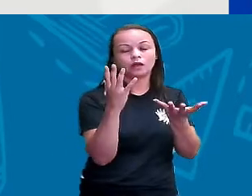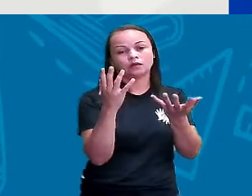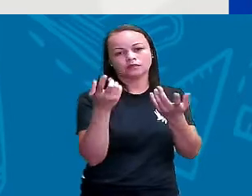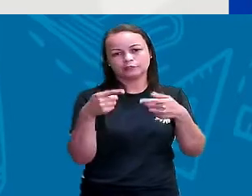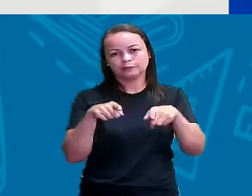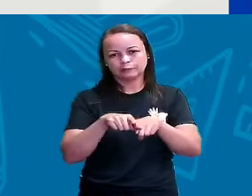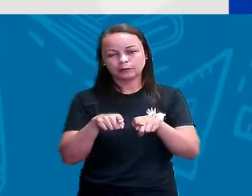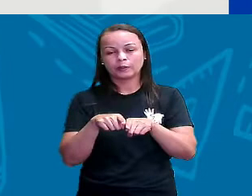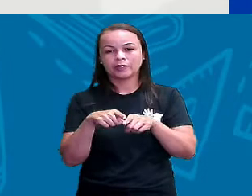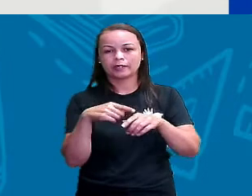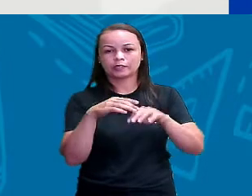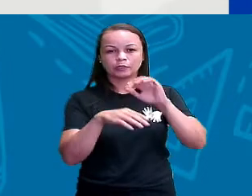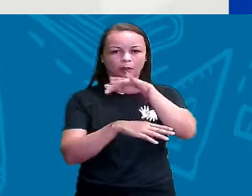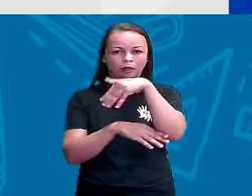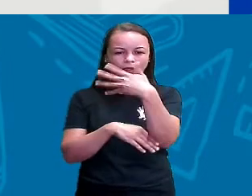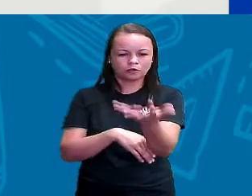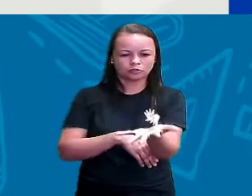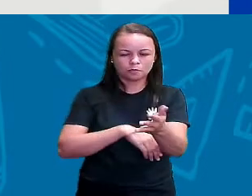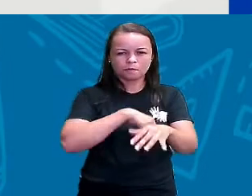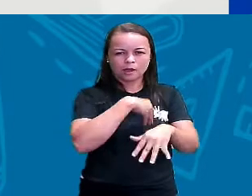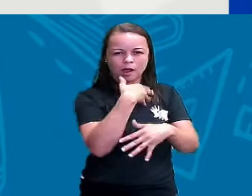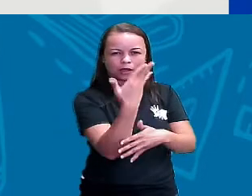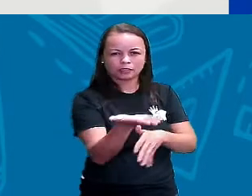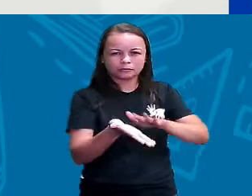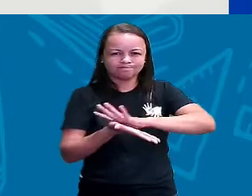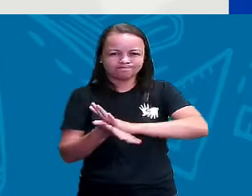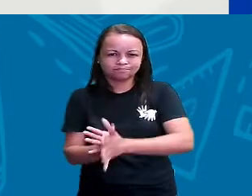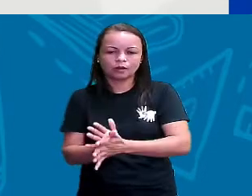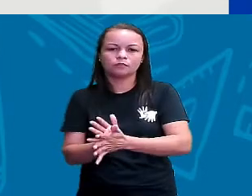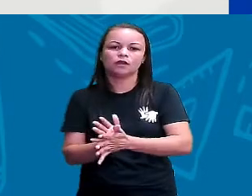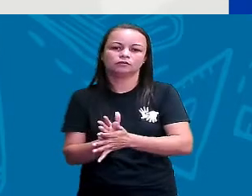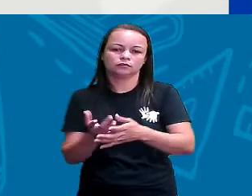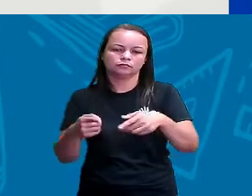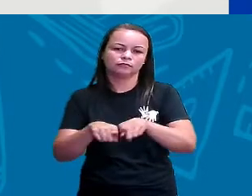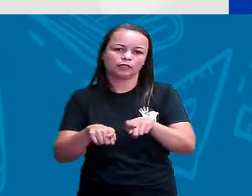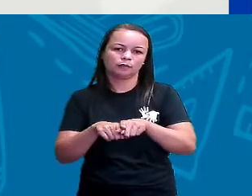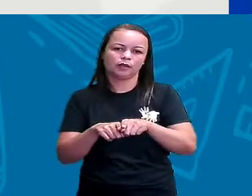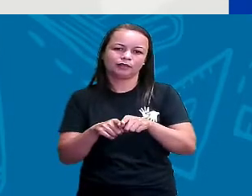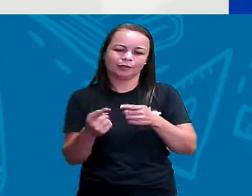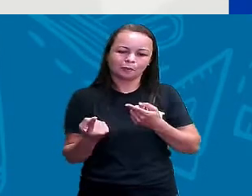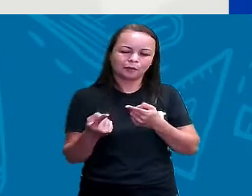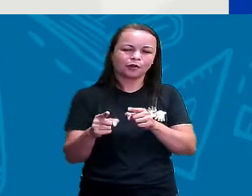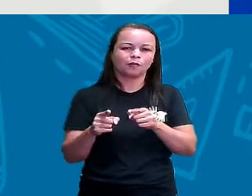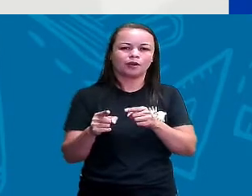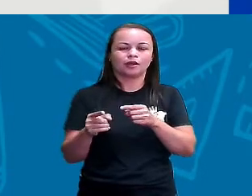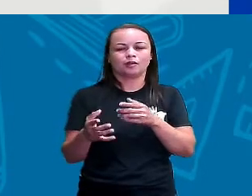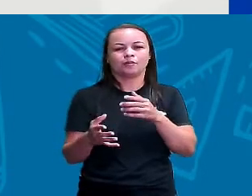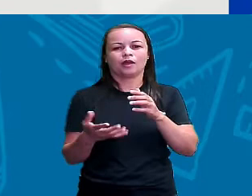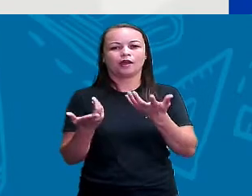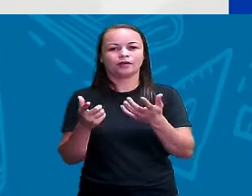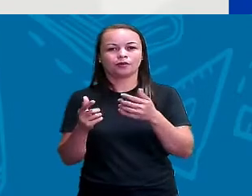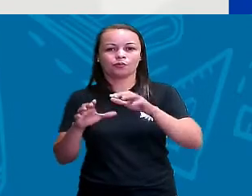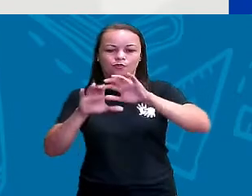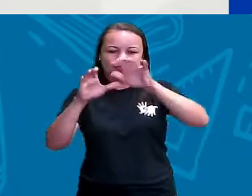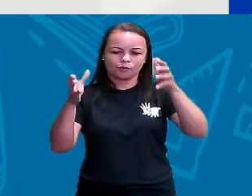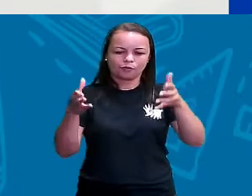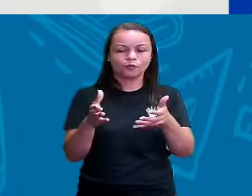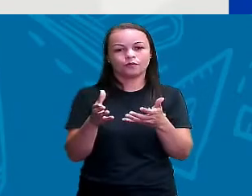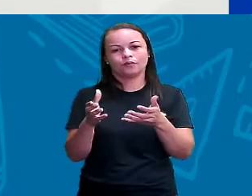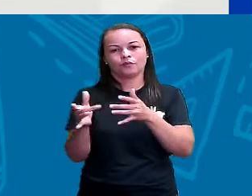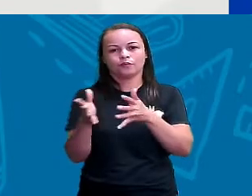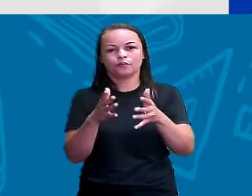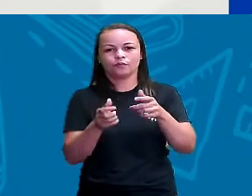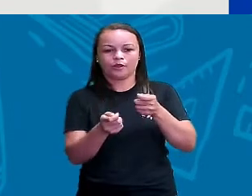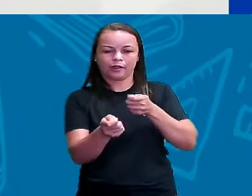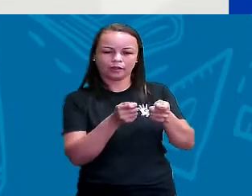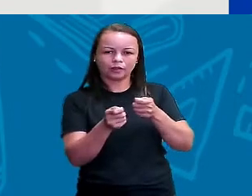Quanto desmatamento, tá certo? Que acabam prejudicando esse equilíbrio ambiental.